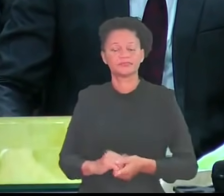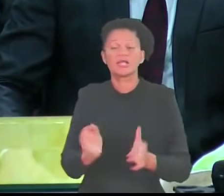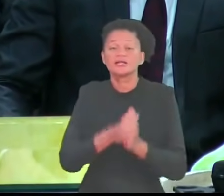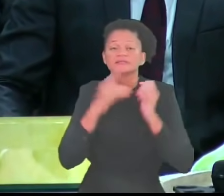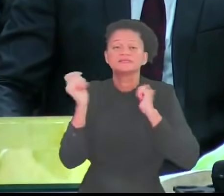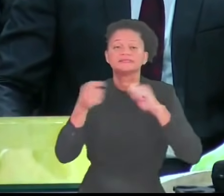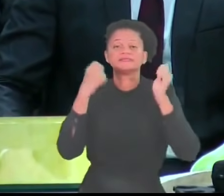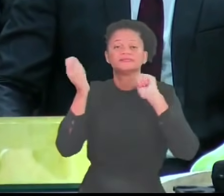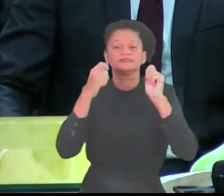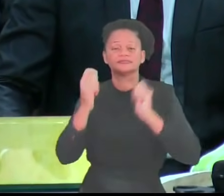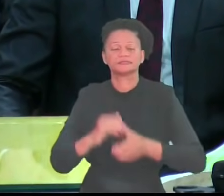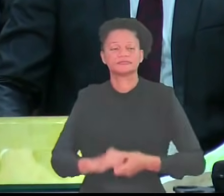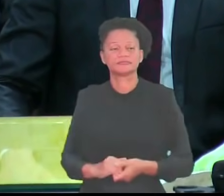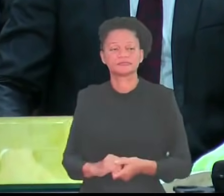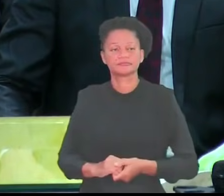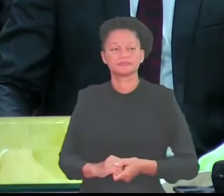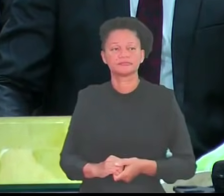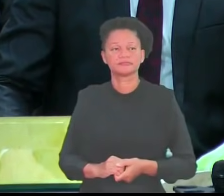Aleluia.